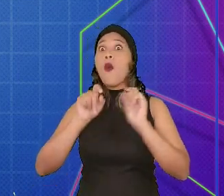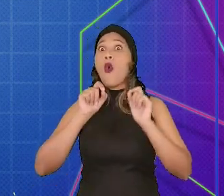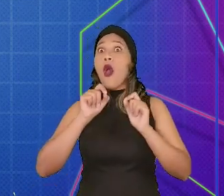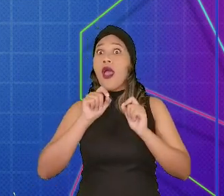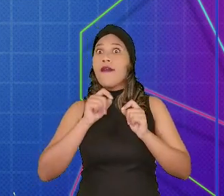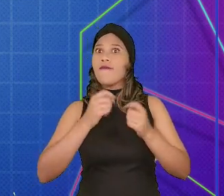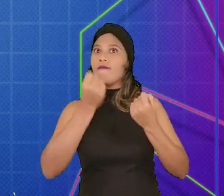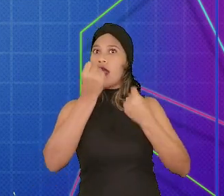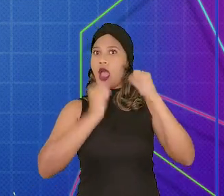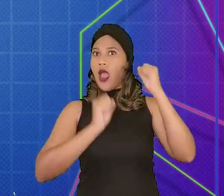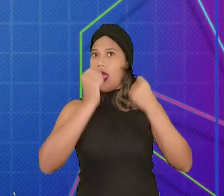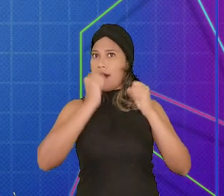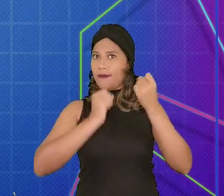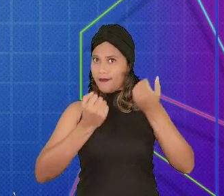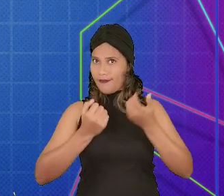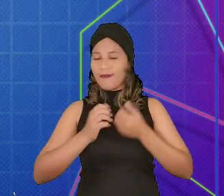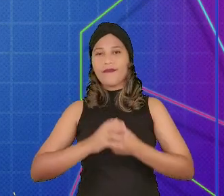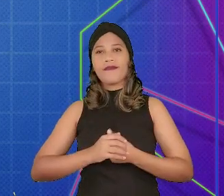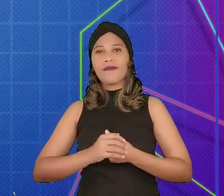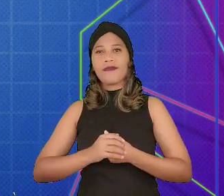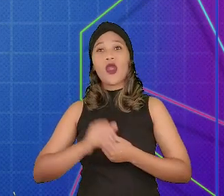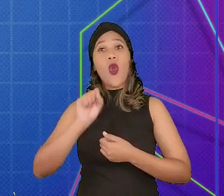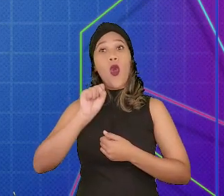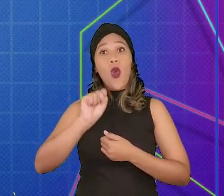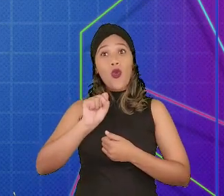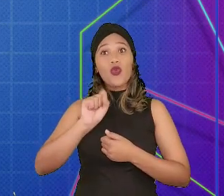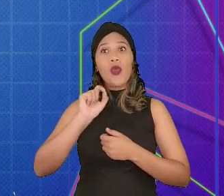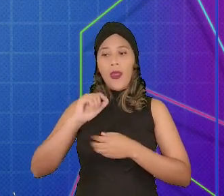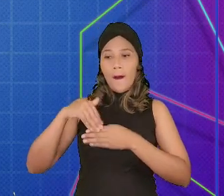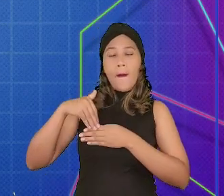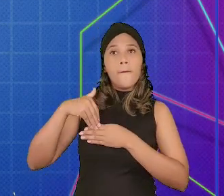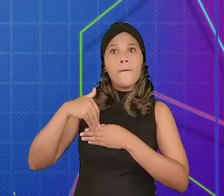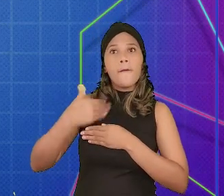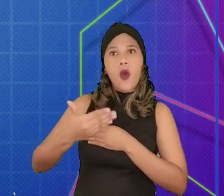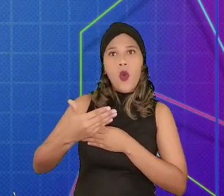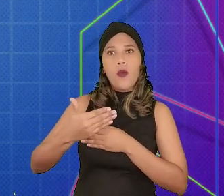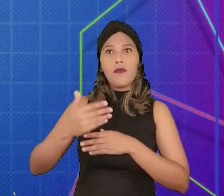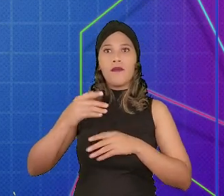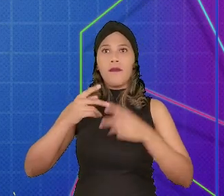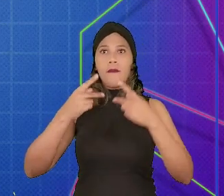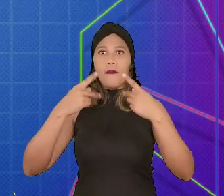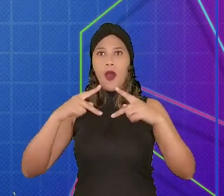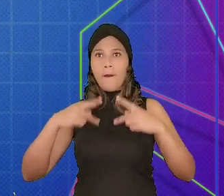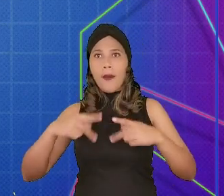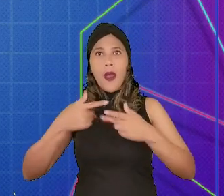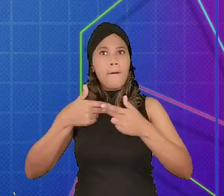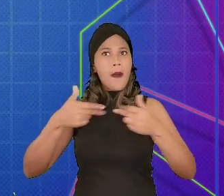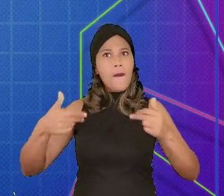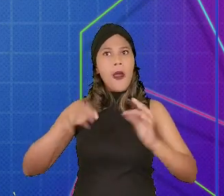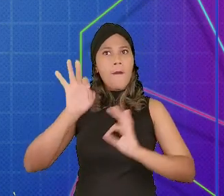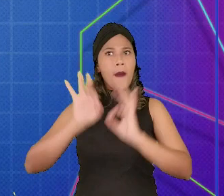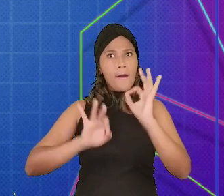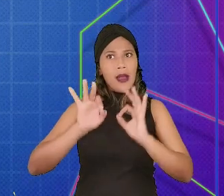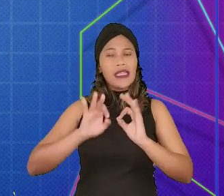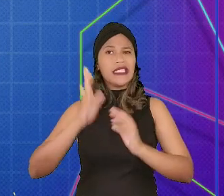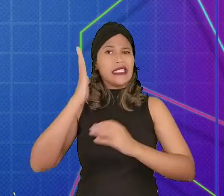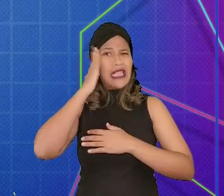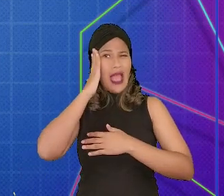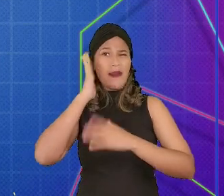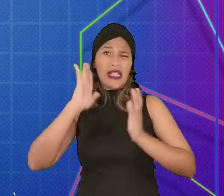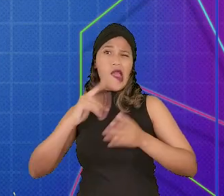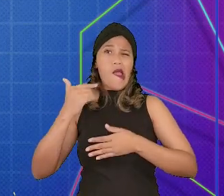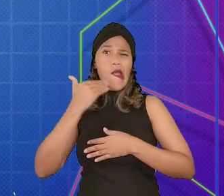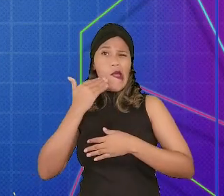mídia física ou digital. Etapa 8: pós-produção. Após a distribuição, os bugs e